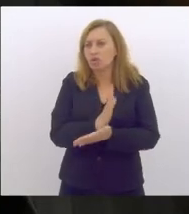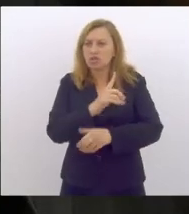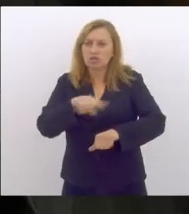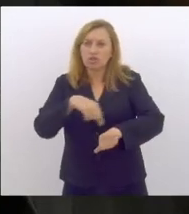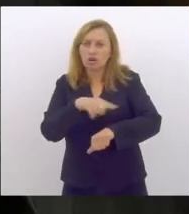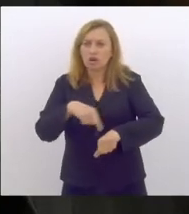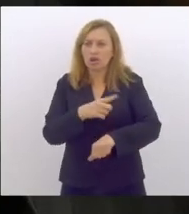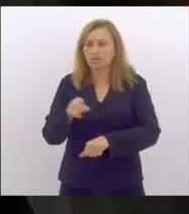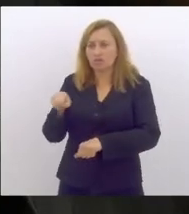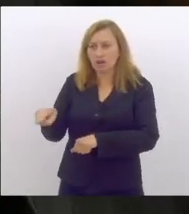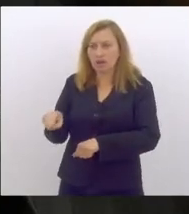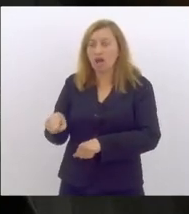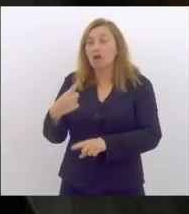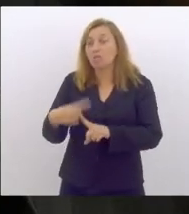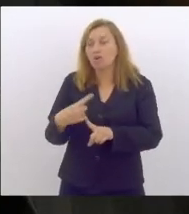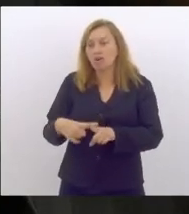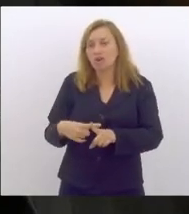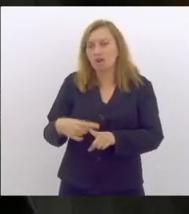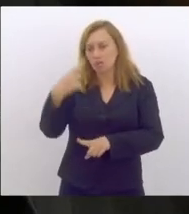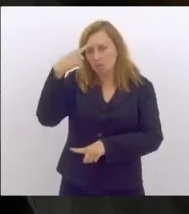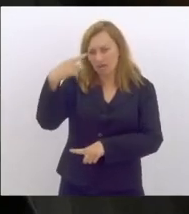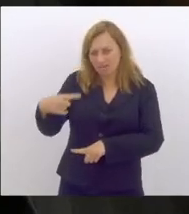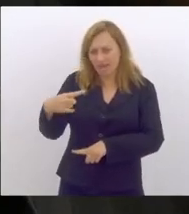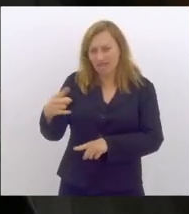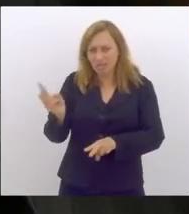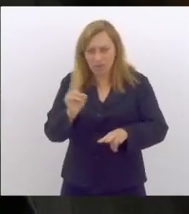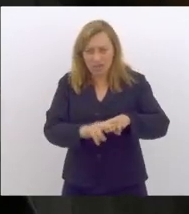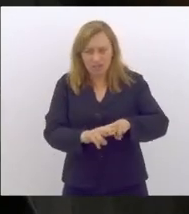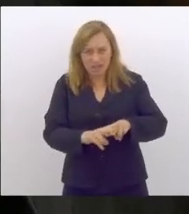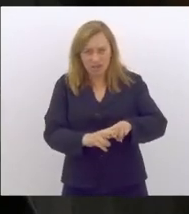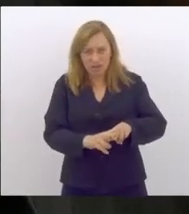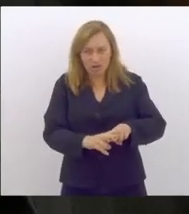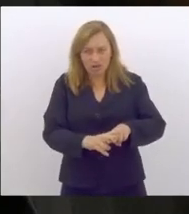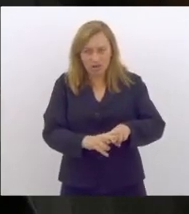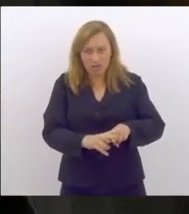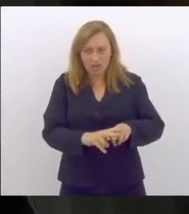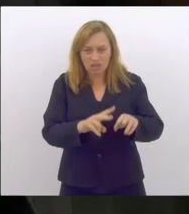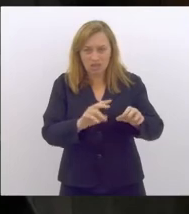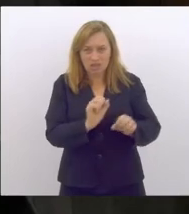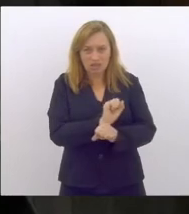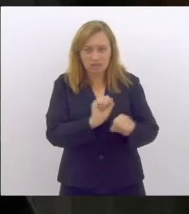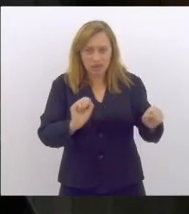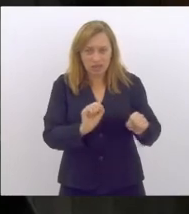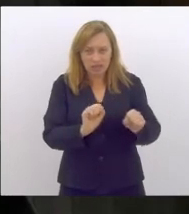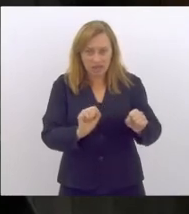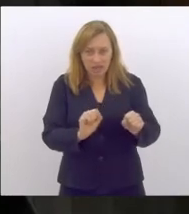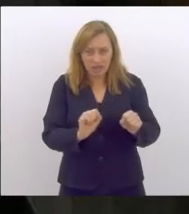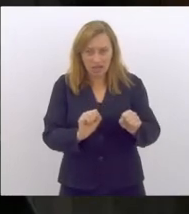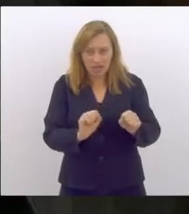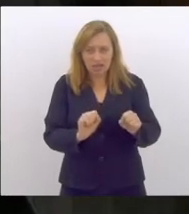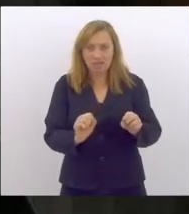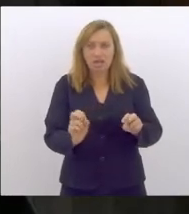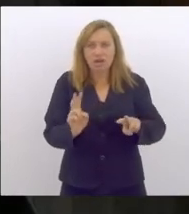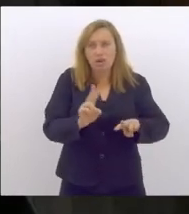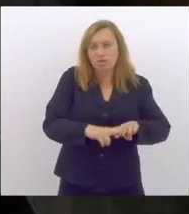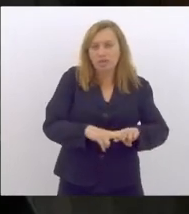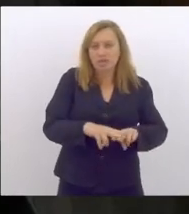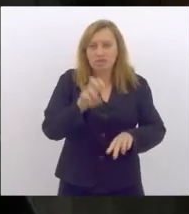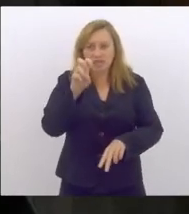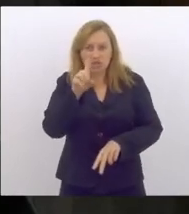Porque o tal mandado de prisão lá de trás que tinha sido expedido indevidamente contra ele que o levou a prisão por 5 dias